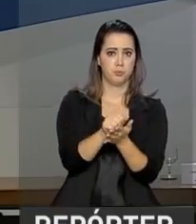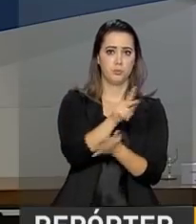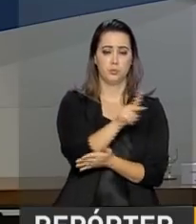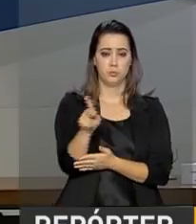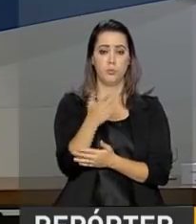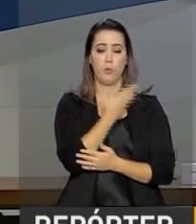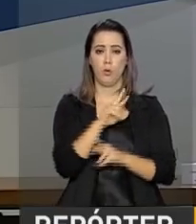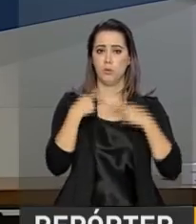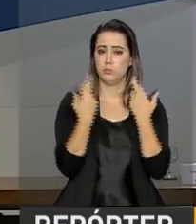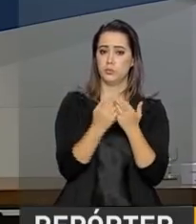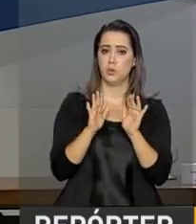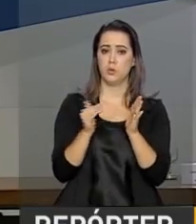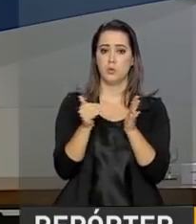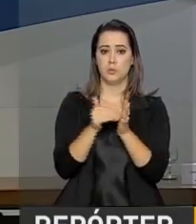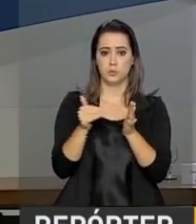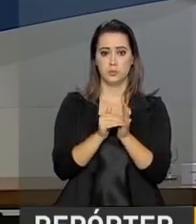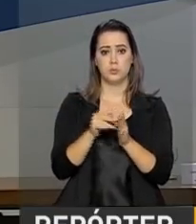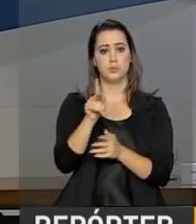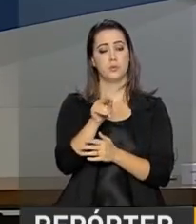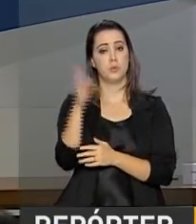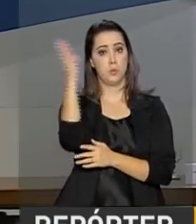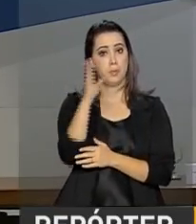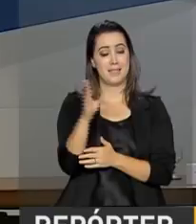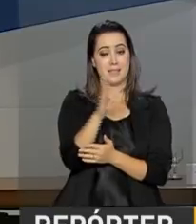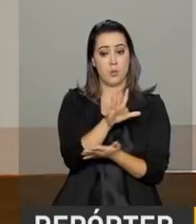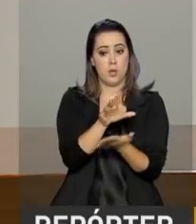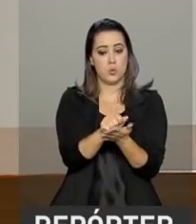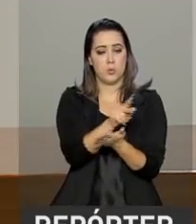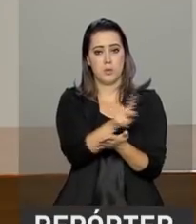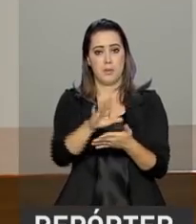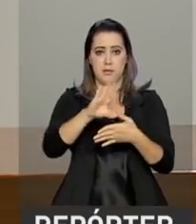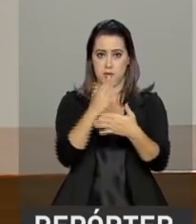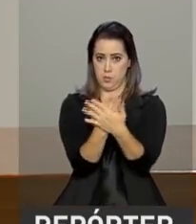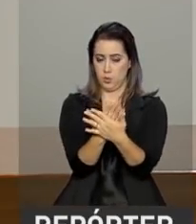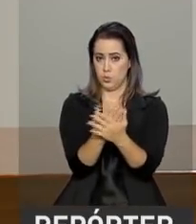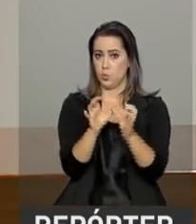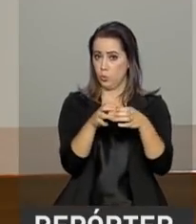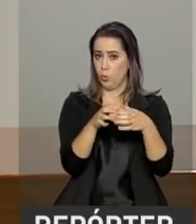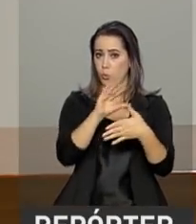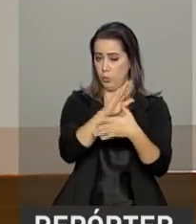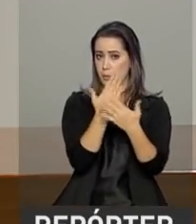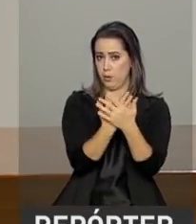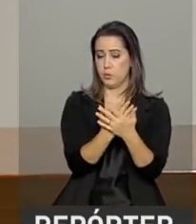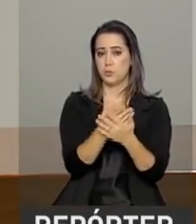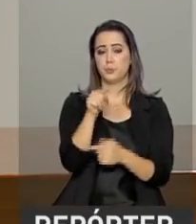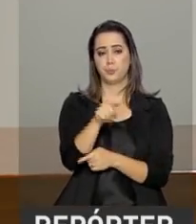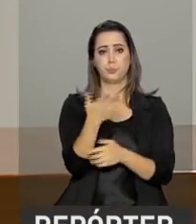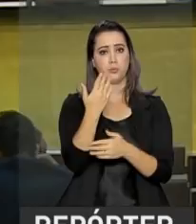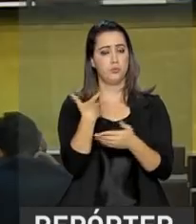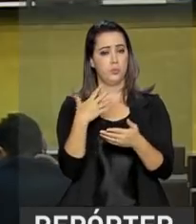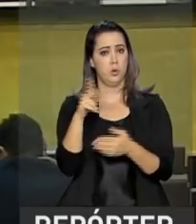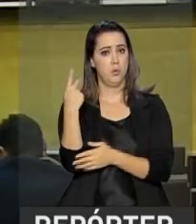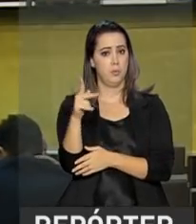A reunião marca o fim da presidência temporária do Brasil no Mercosul. Pelo rodízio, o Paraguai assumiu o cargo em